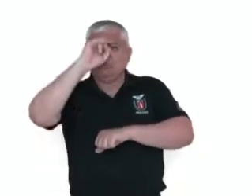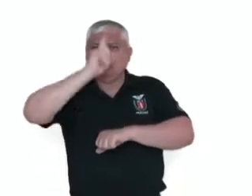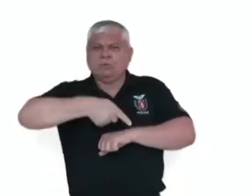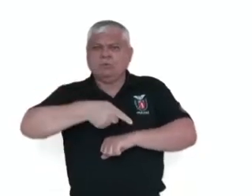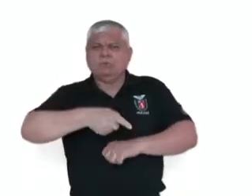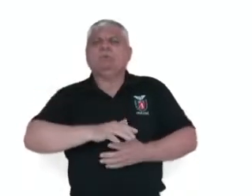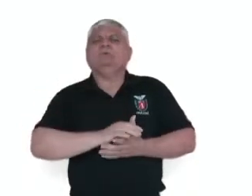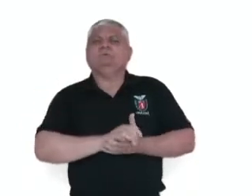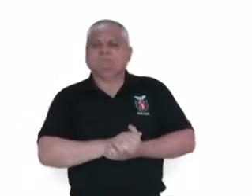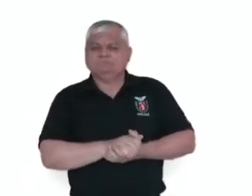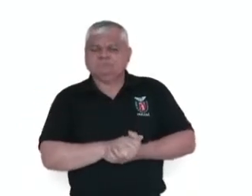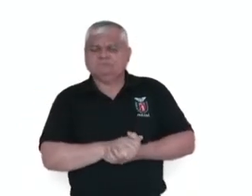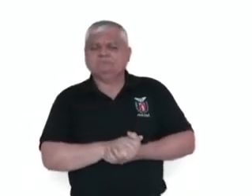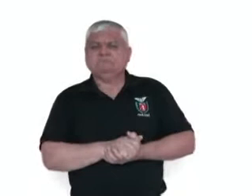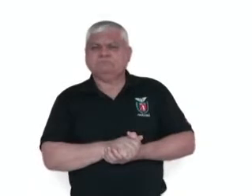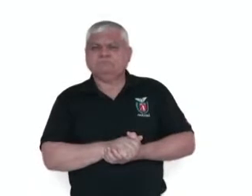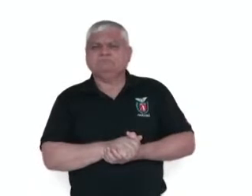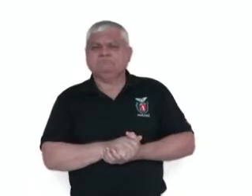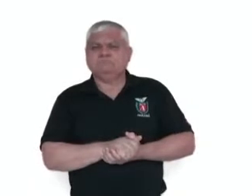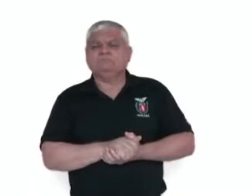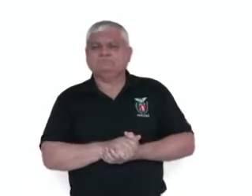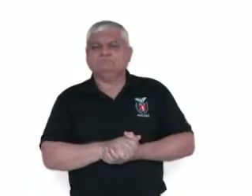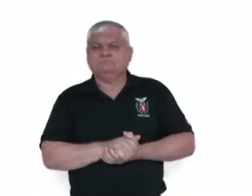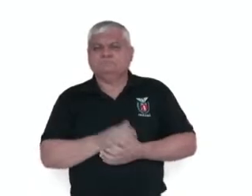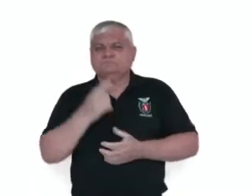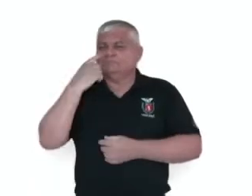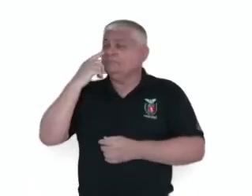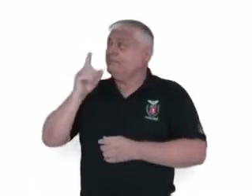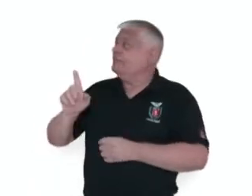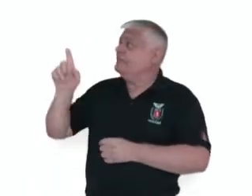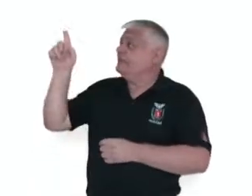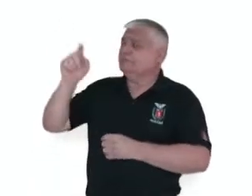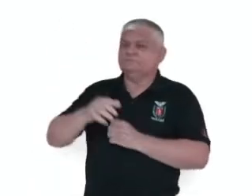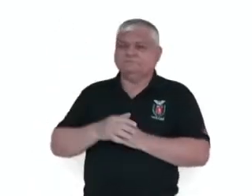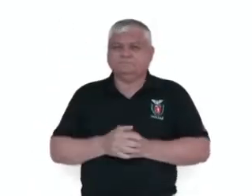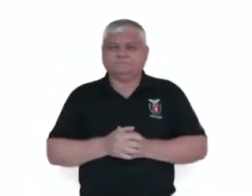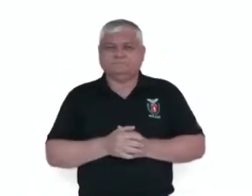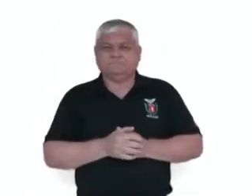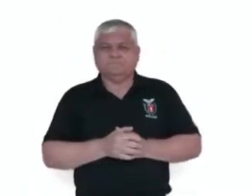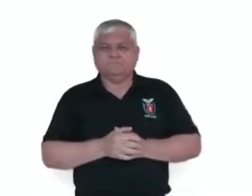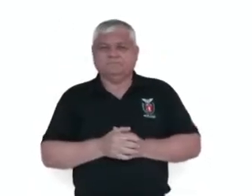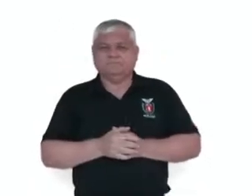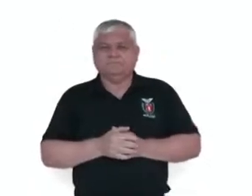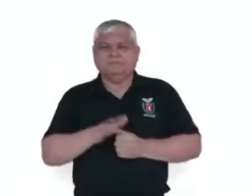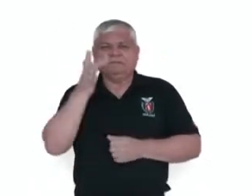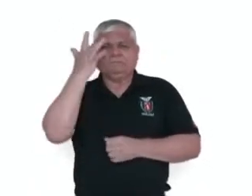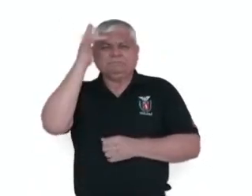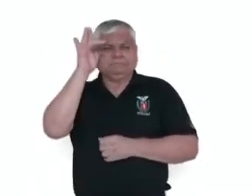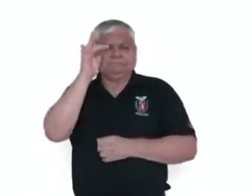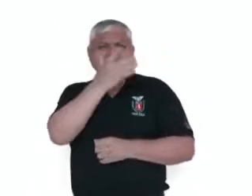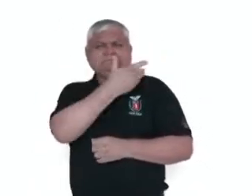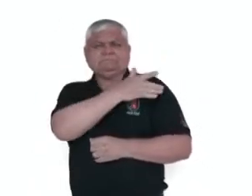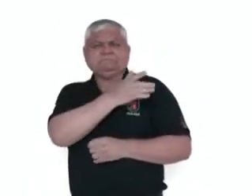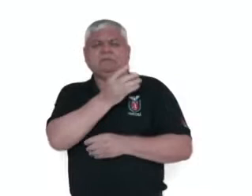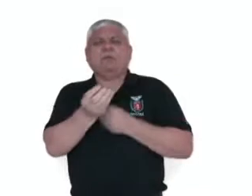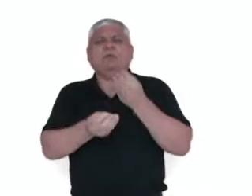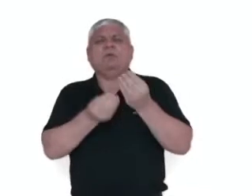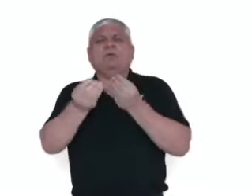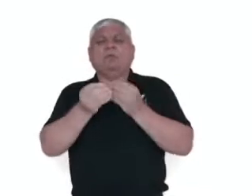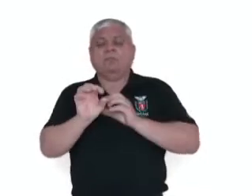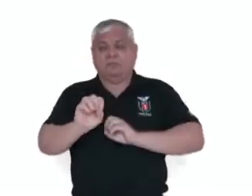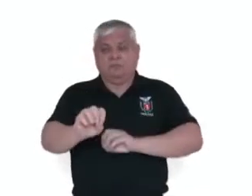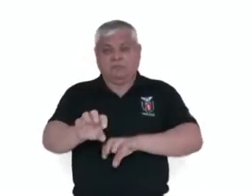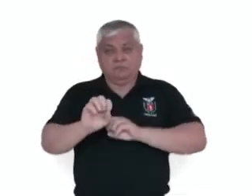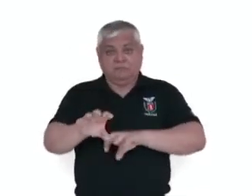Vamos refletir então, uma reportagem aqui, né? Ó, racismo, como a educação brasileira